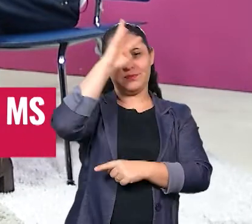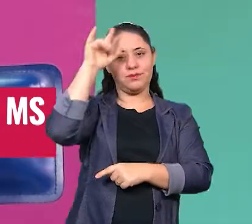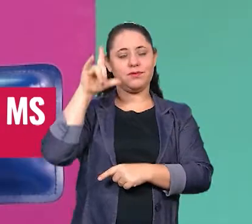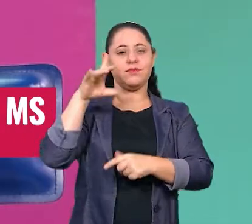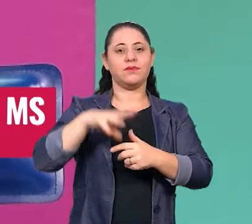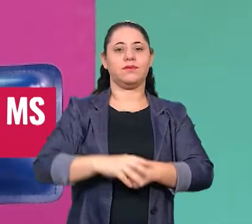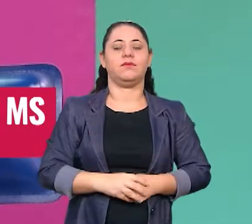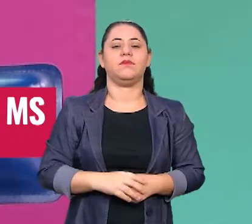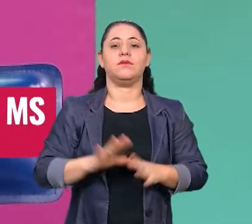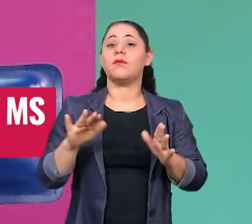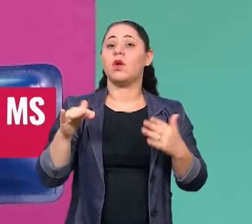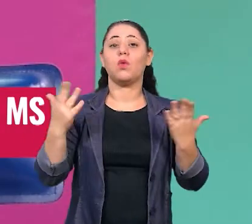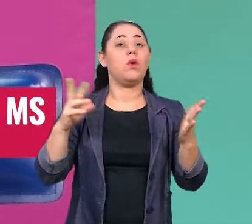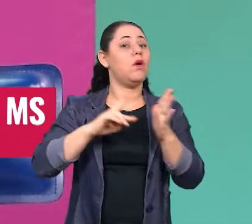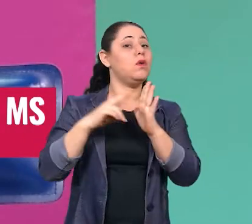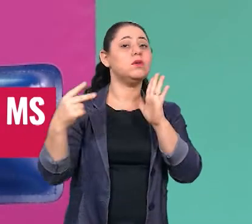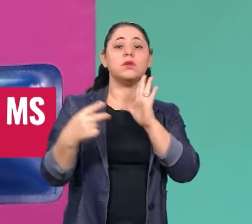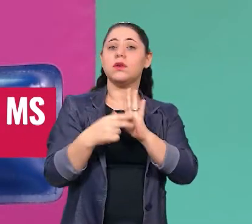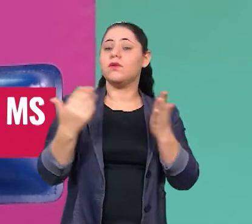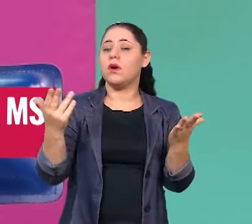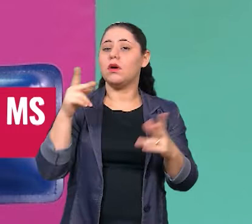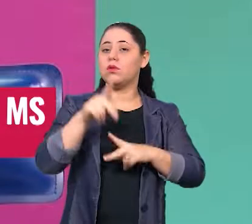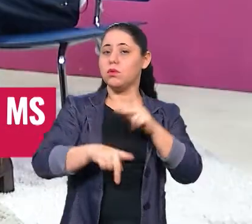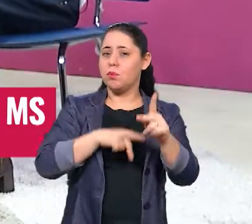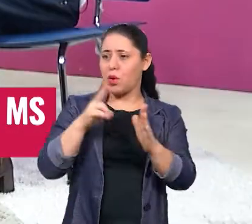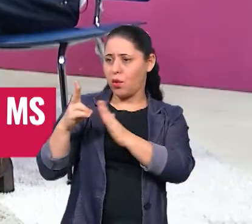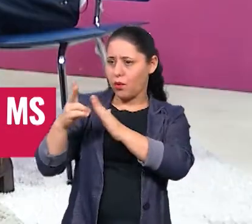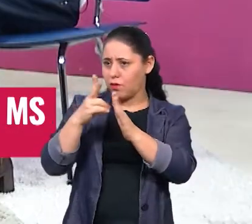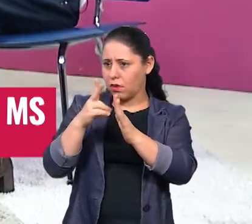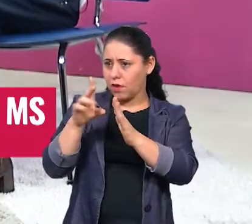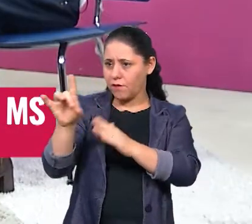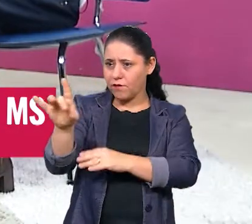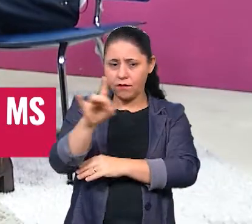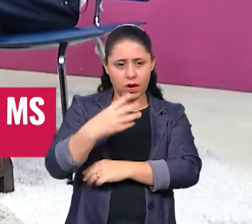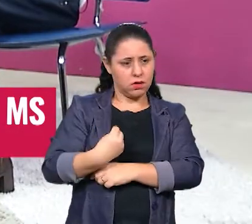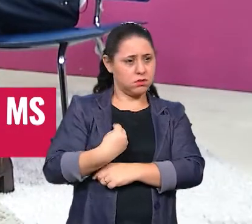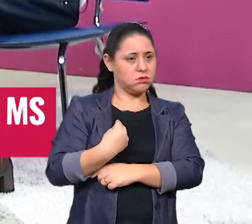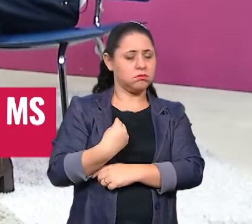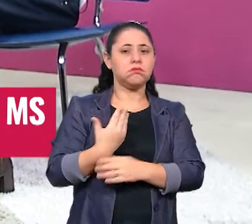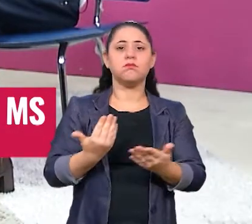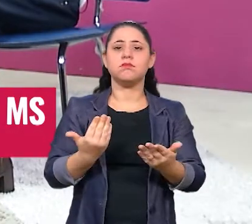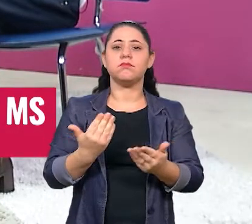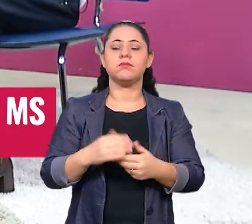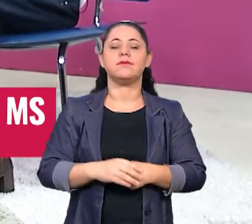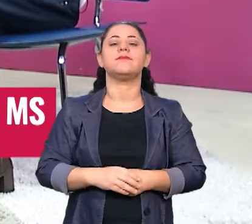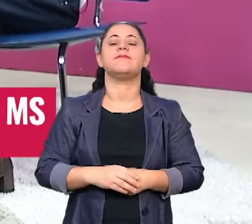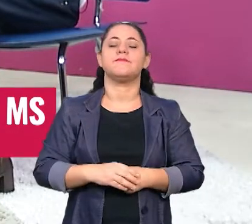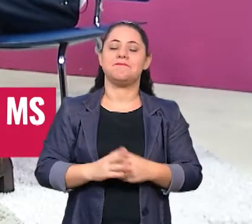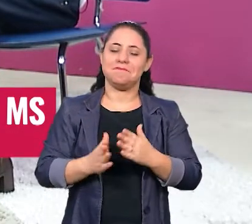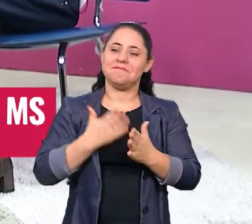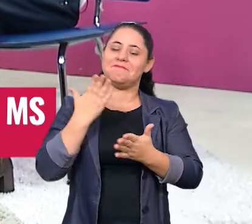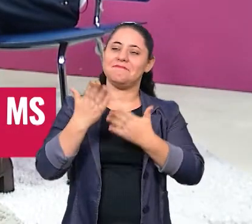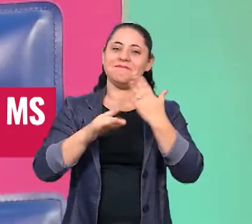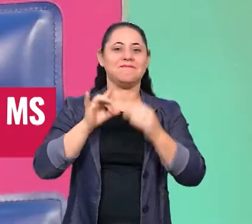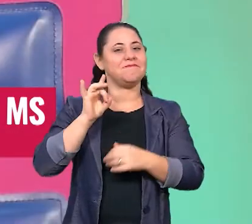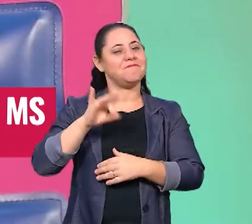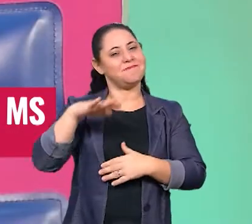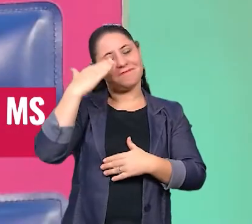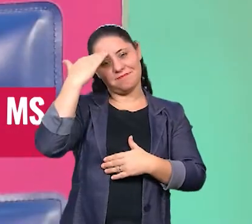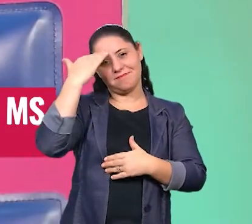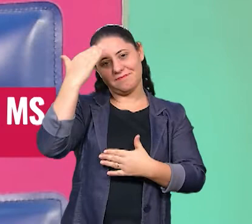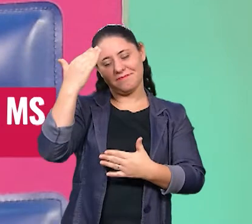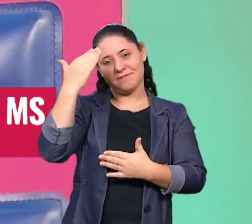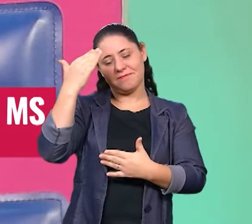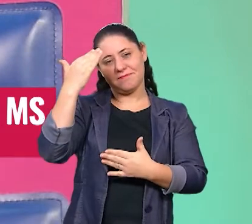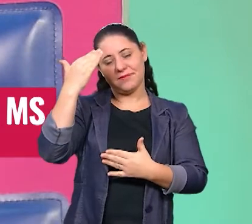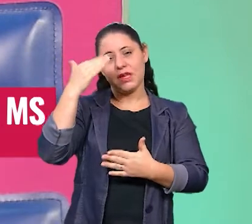é a significância desses povos na vida de cada um deles, né? Então, assim, foi maravilhoso, nós só temos a agradecer à